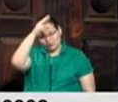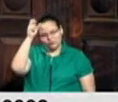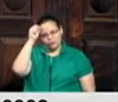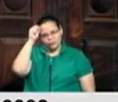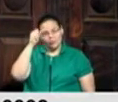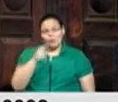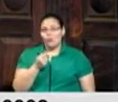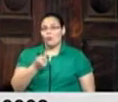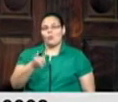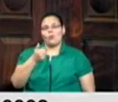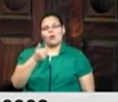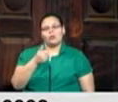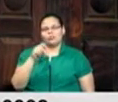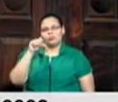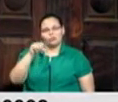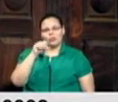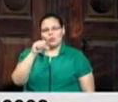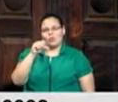a quase